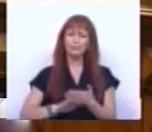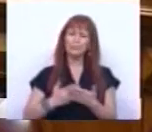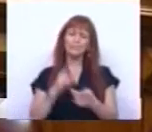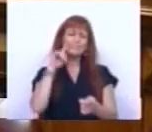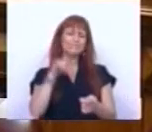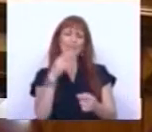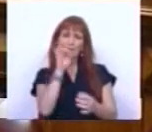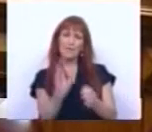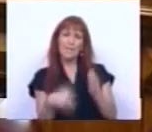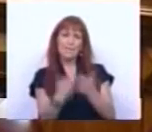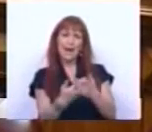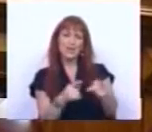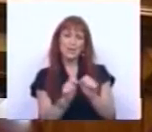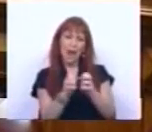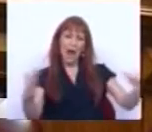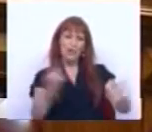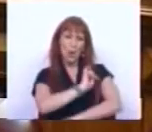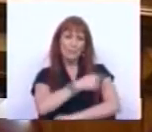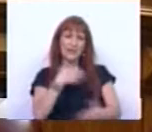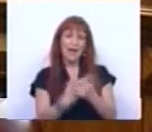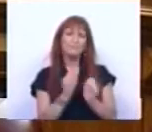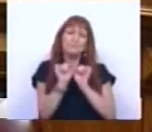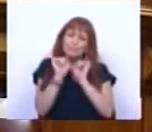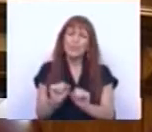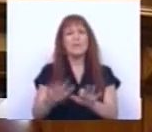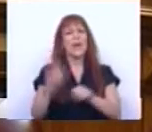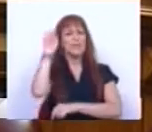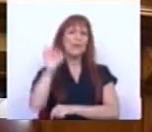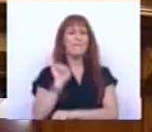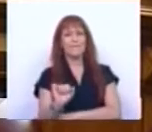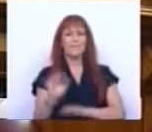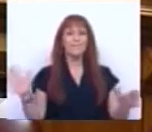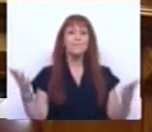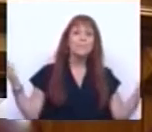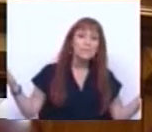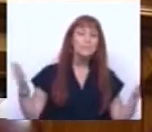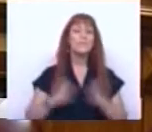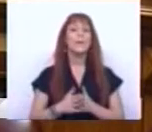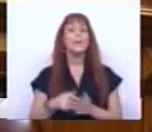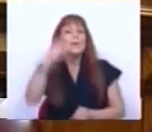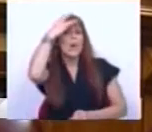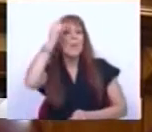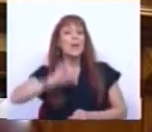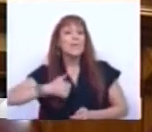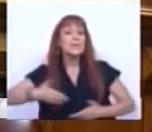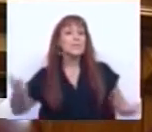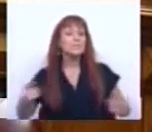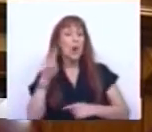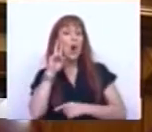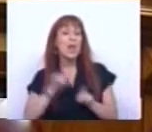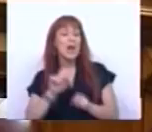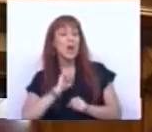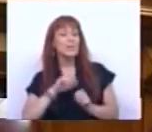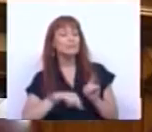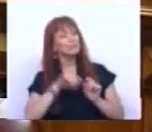interpretação mais favorável ao alargamento da competência reservada da Assembleia da República. E, portanto, na perspectiva dos Verdes, olhando para a